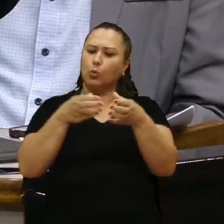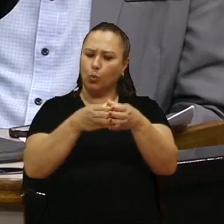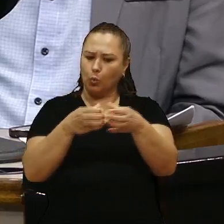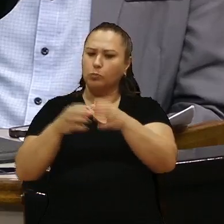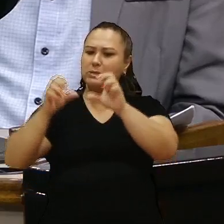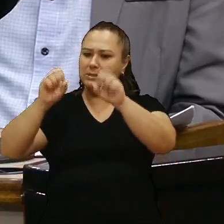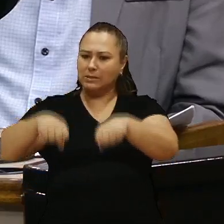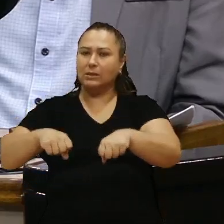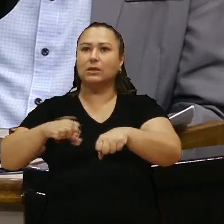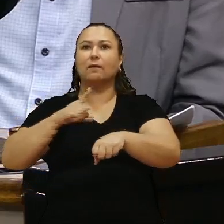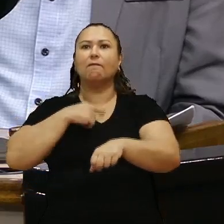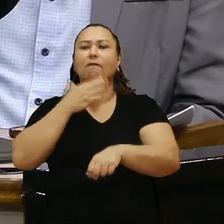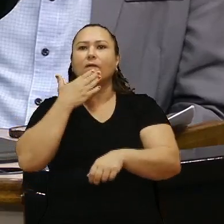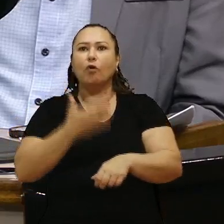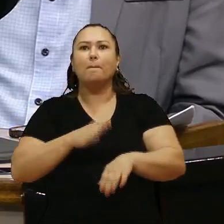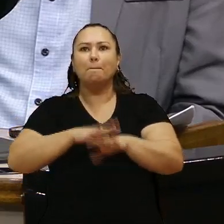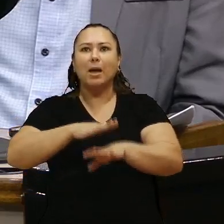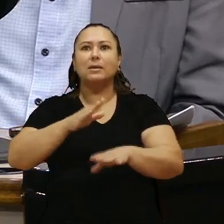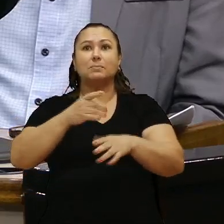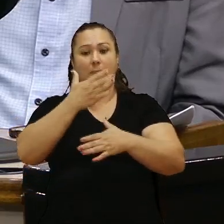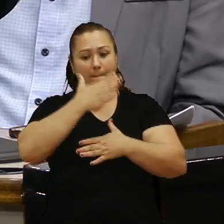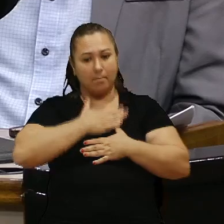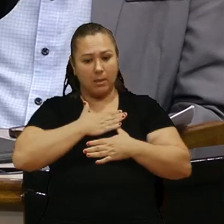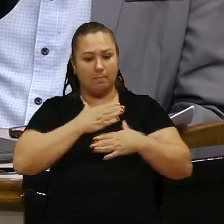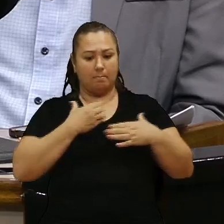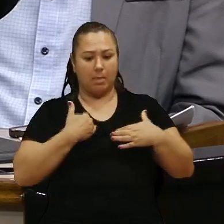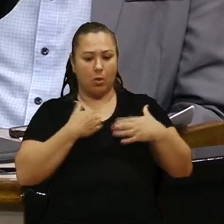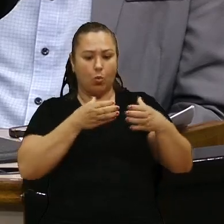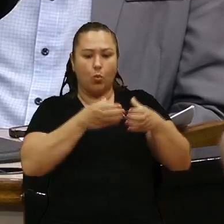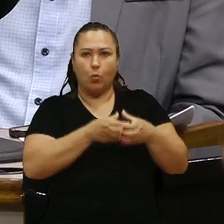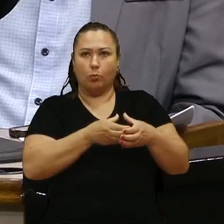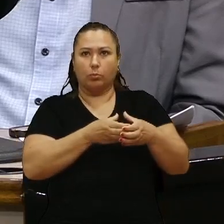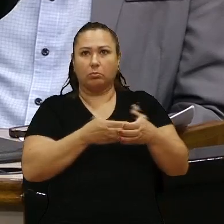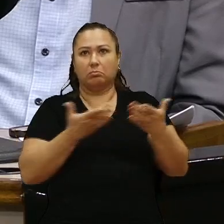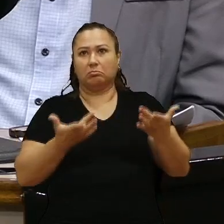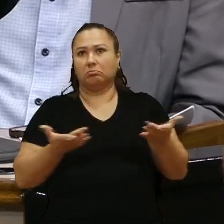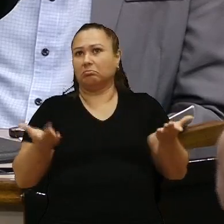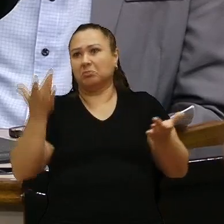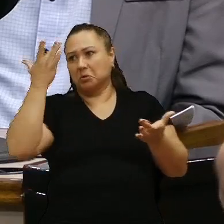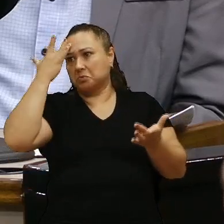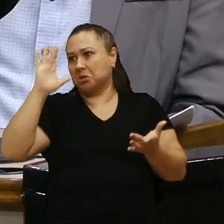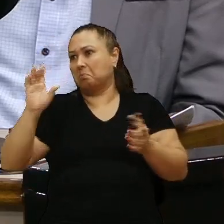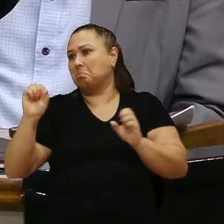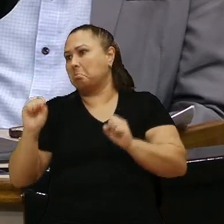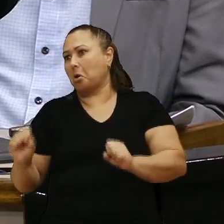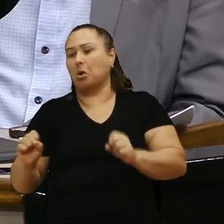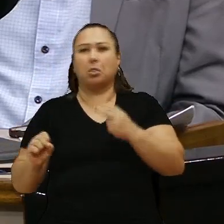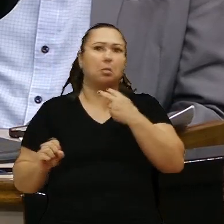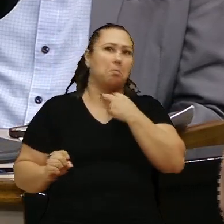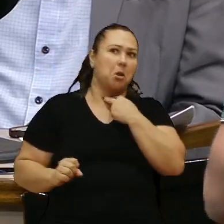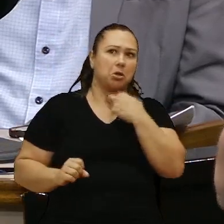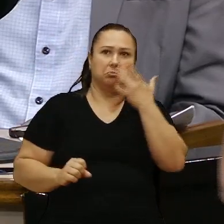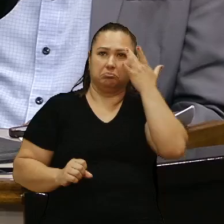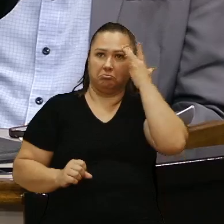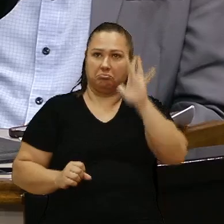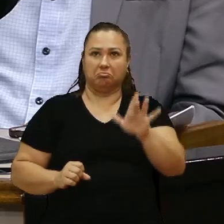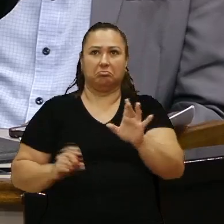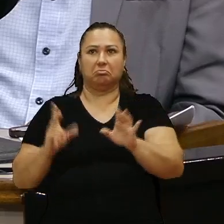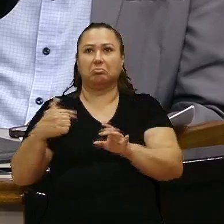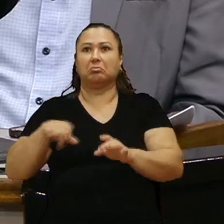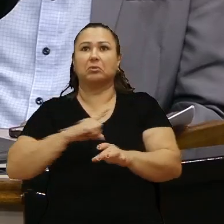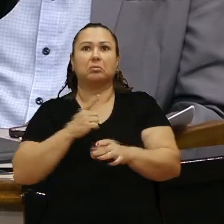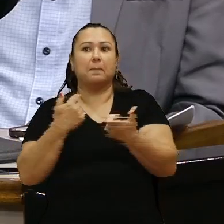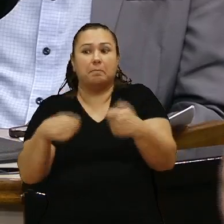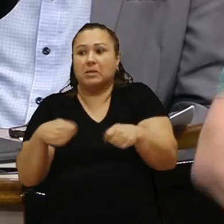gente, eu era a favor de ter mais gente, para mim, para o meu gabinete. Agora, eu nem sei, presidente, se pode ou não pode a pessoa que não acha que não